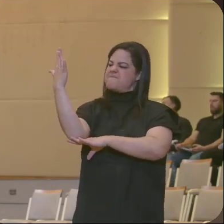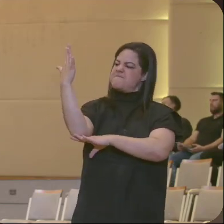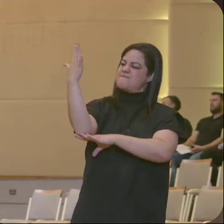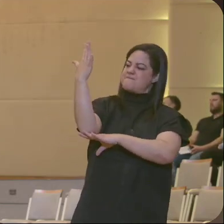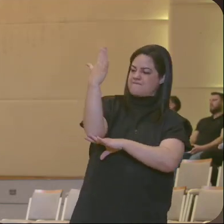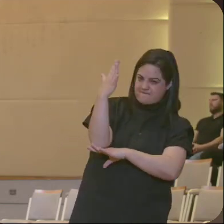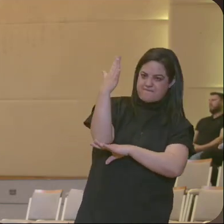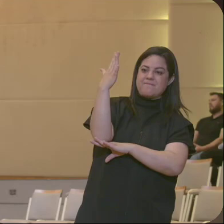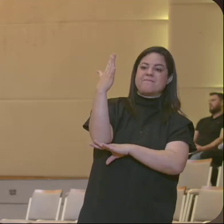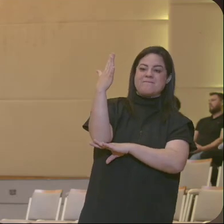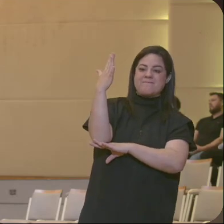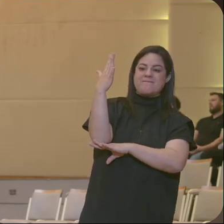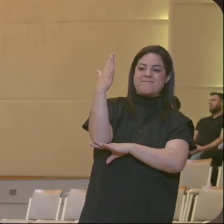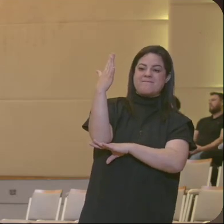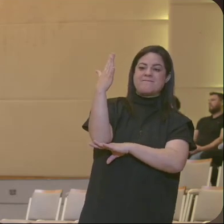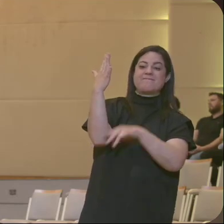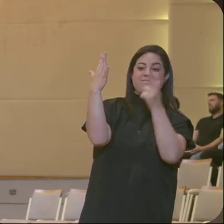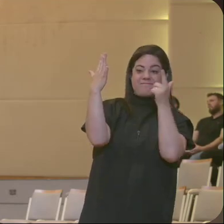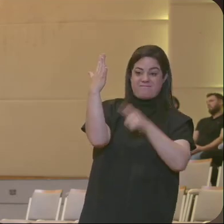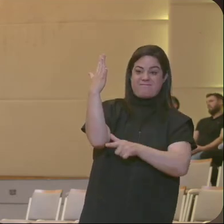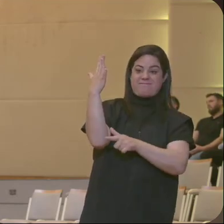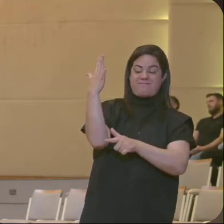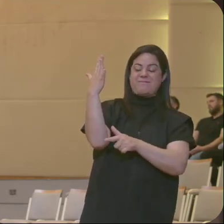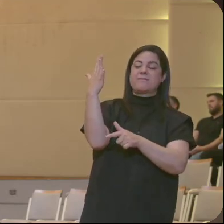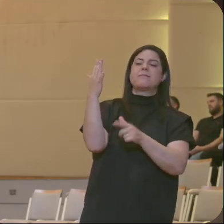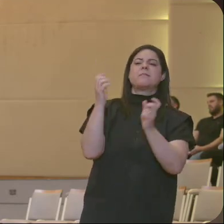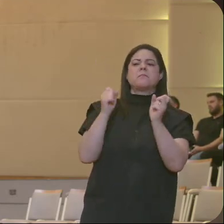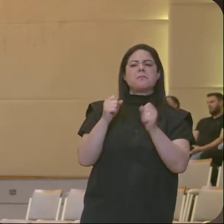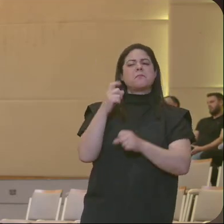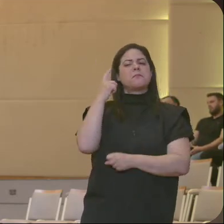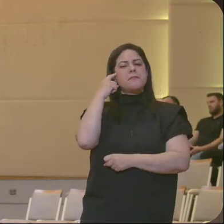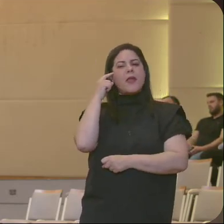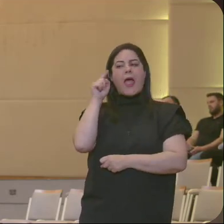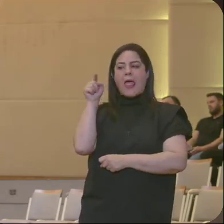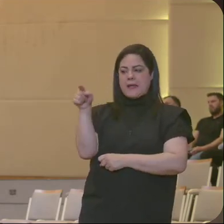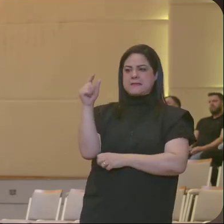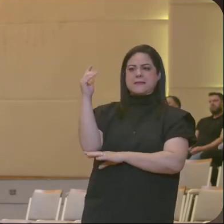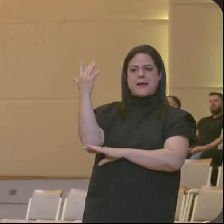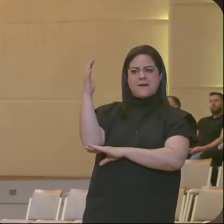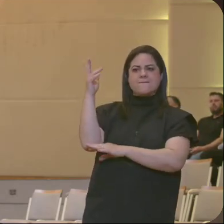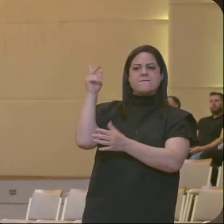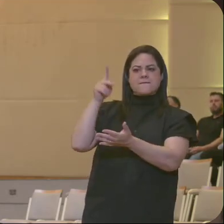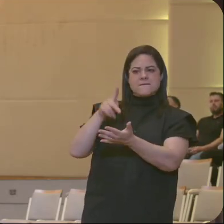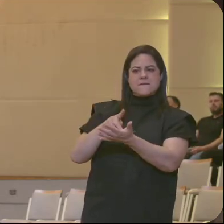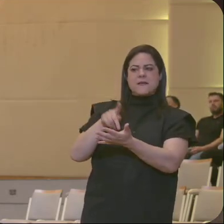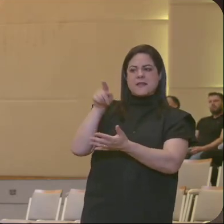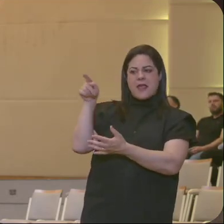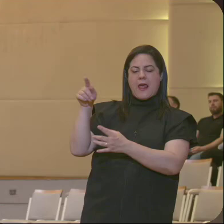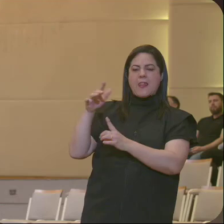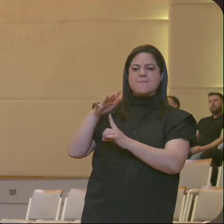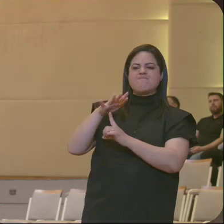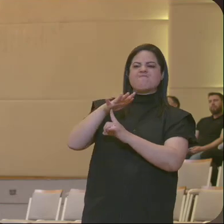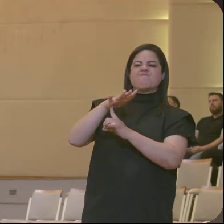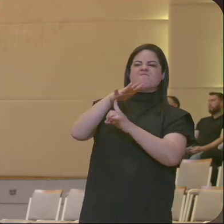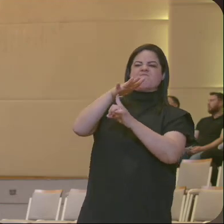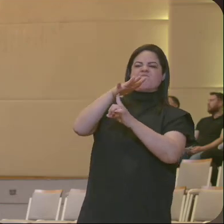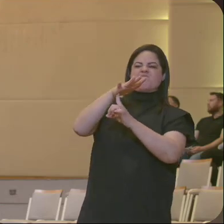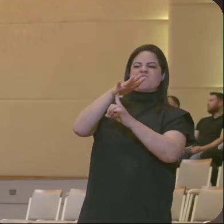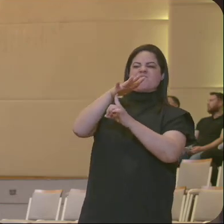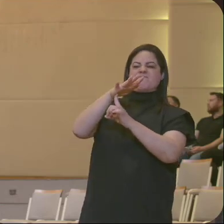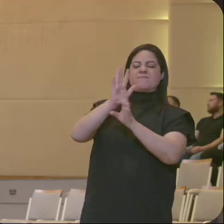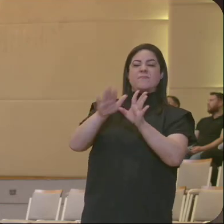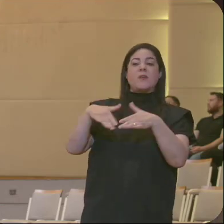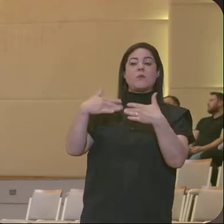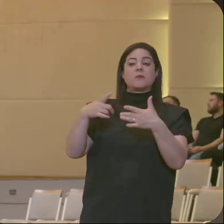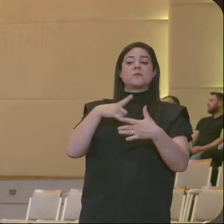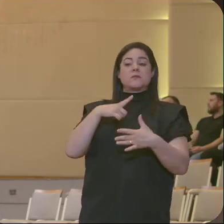ela tem capacidade de estar de pé novamente. E a gente pode dizer que a palmeira literalmente se prostra quando